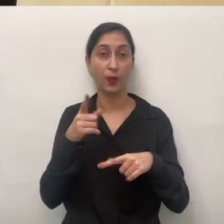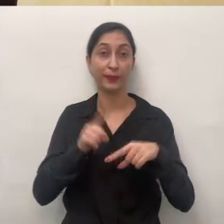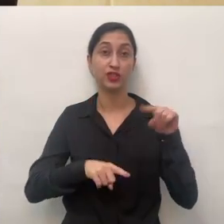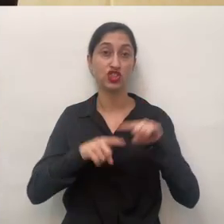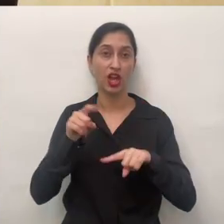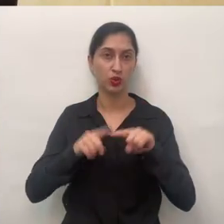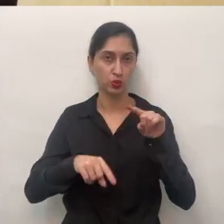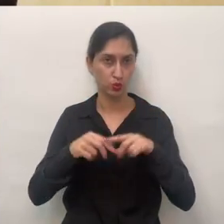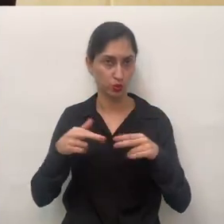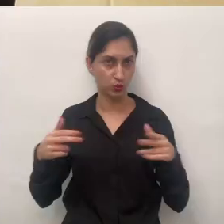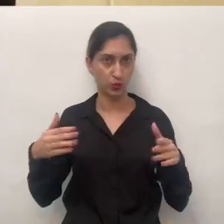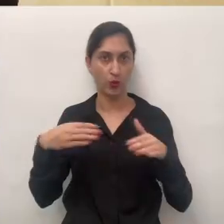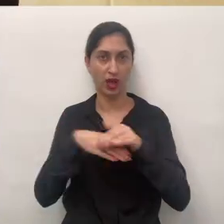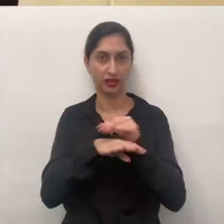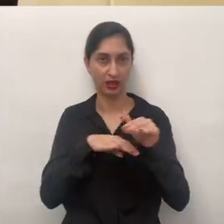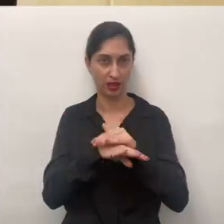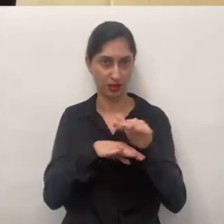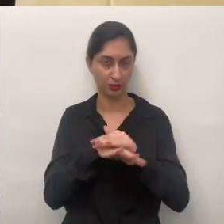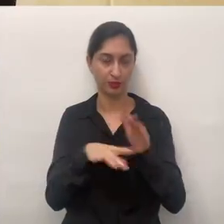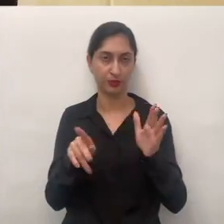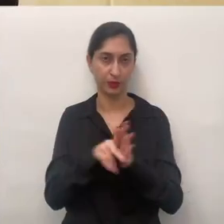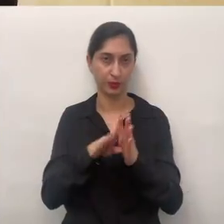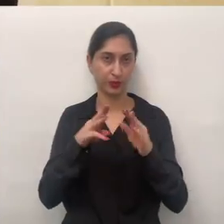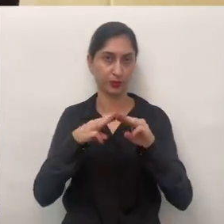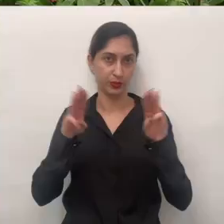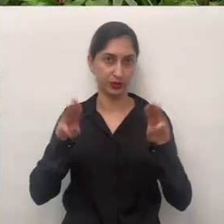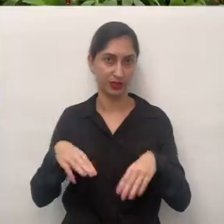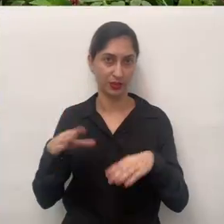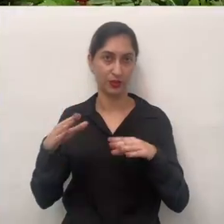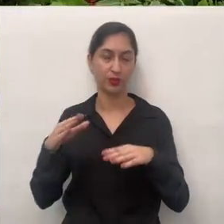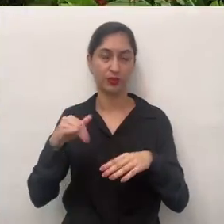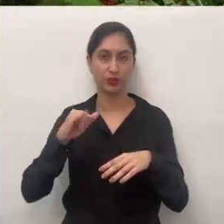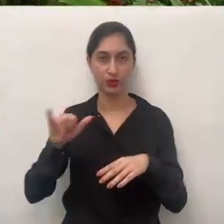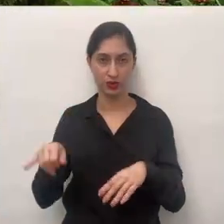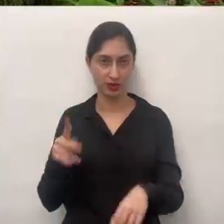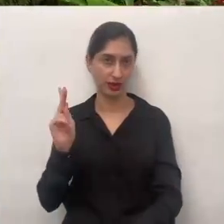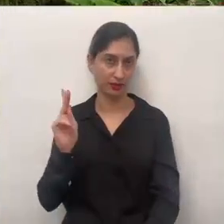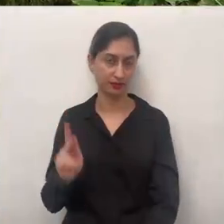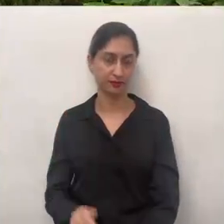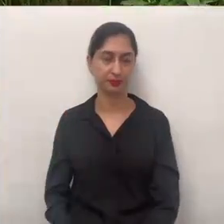objetos do Museu Casa Kubitschek, né?